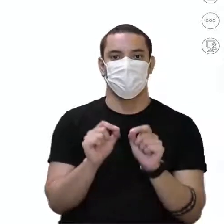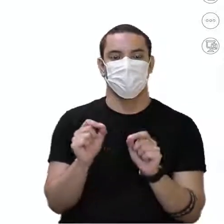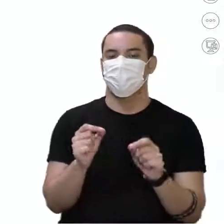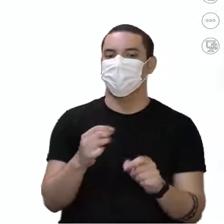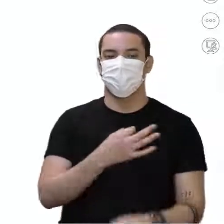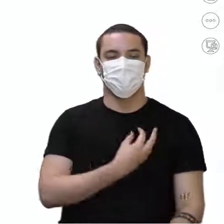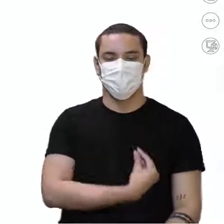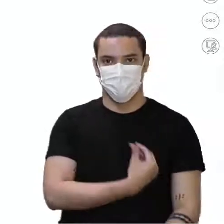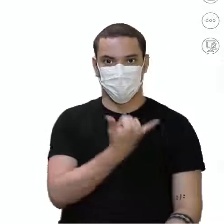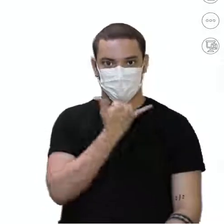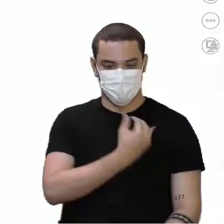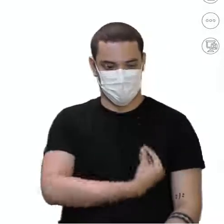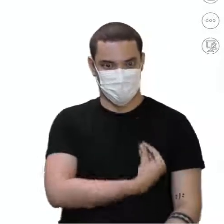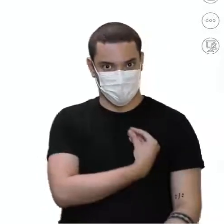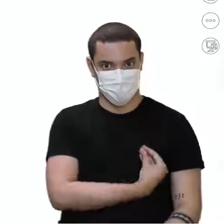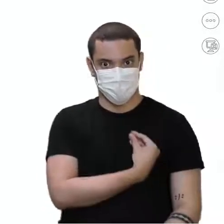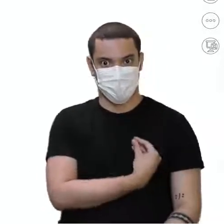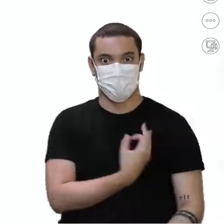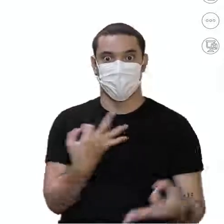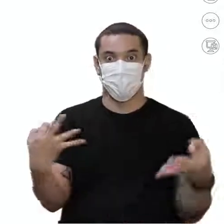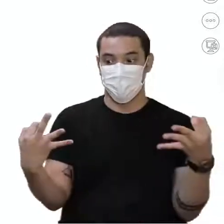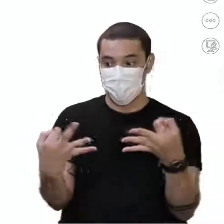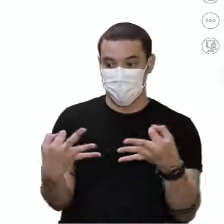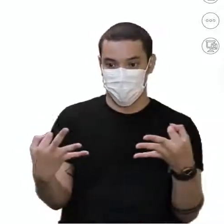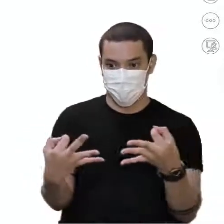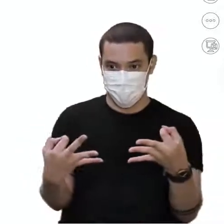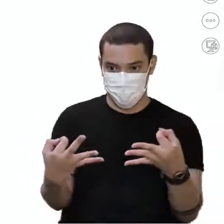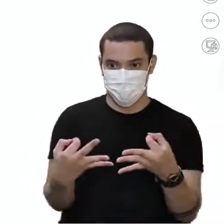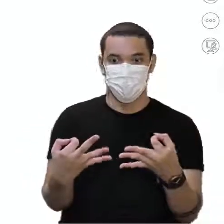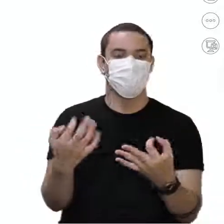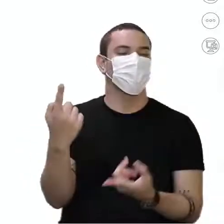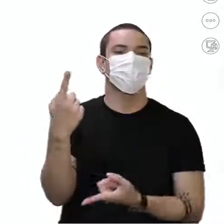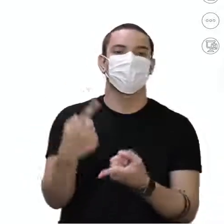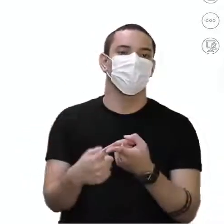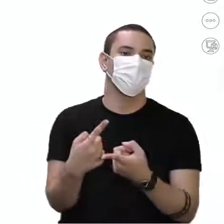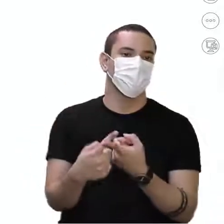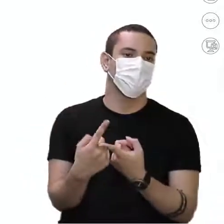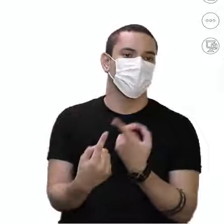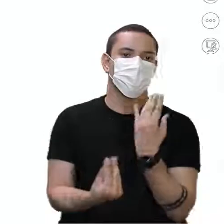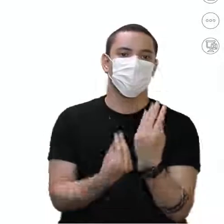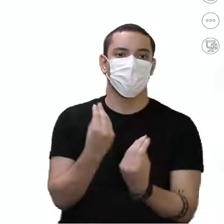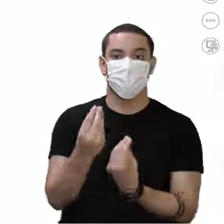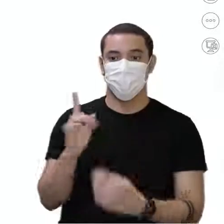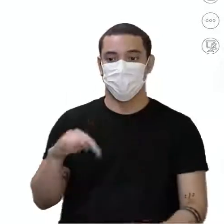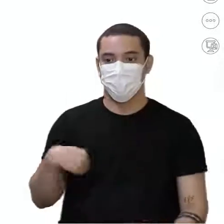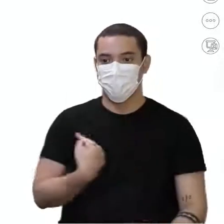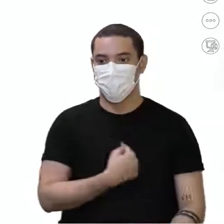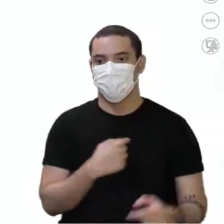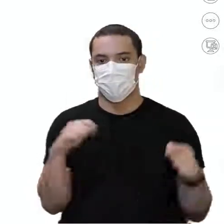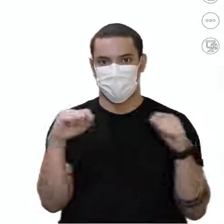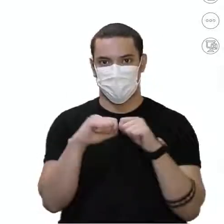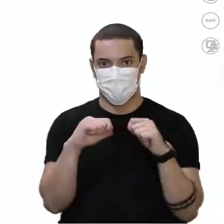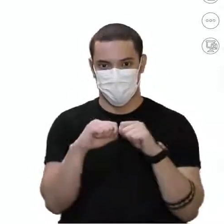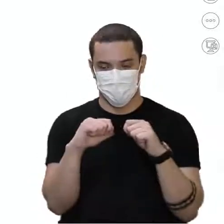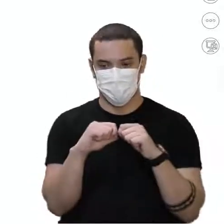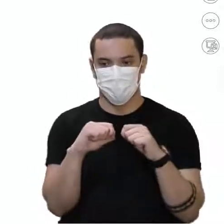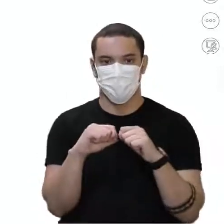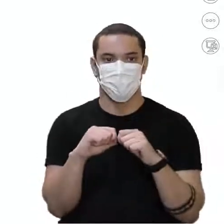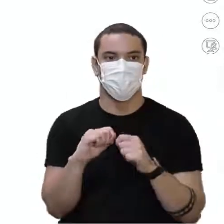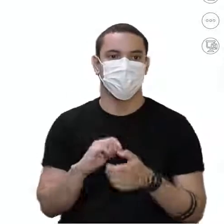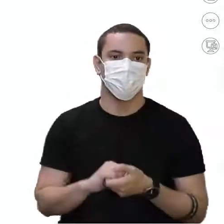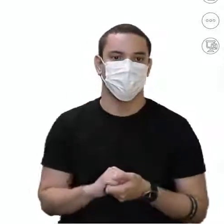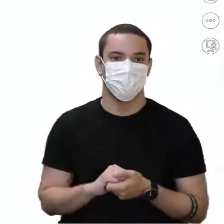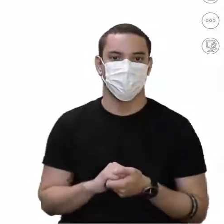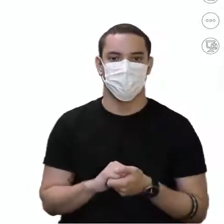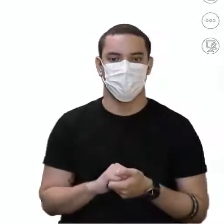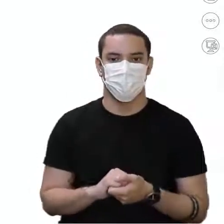to be aí no particípio passado, que ele fica been, né? Como é que a gente vai fazer? Olha só. Have